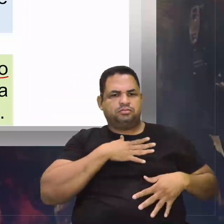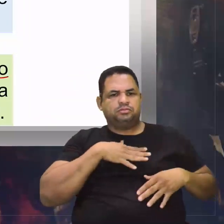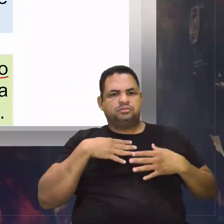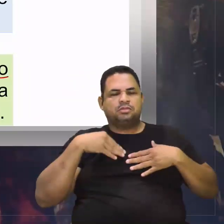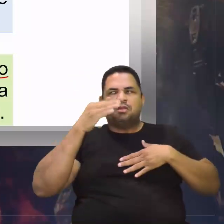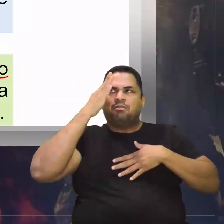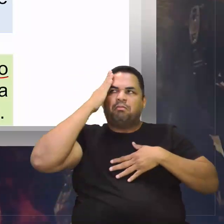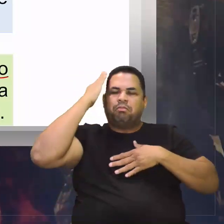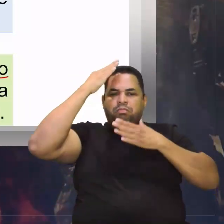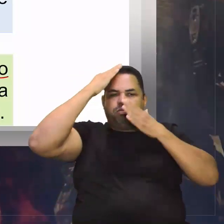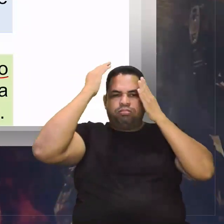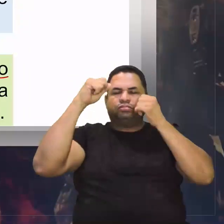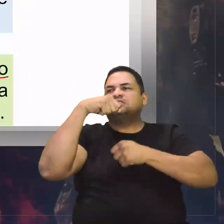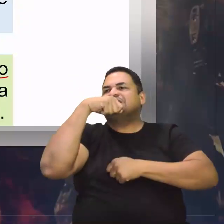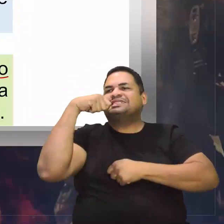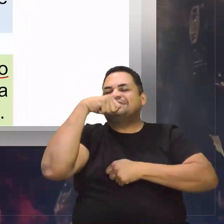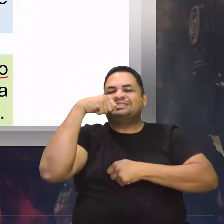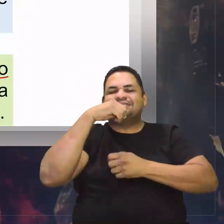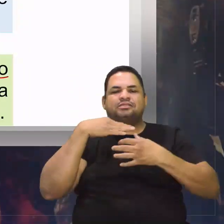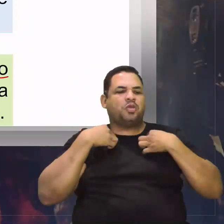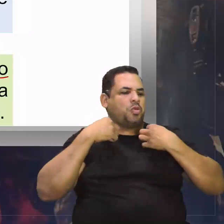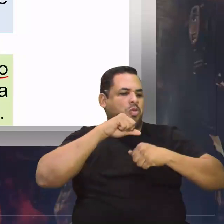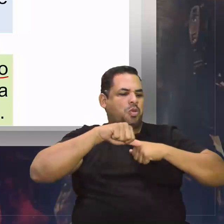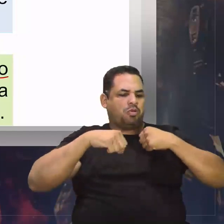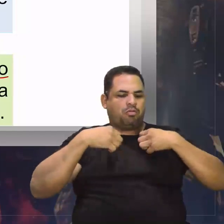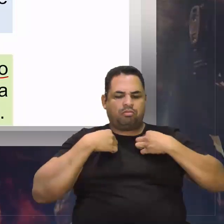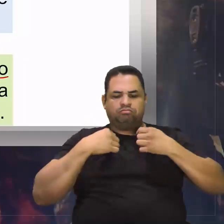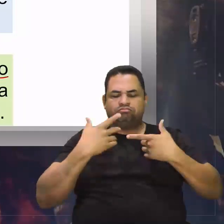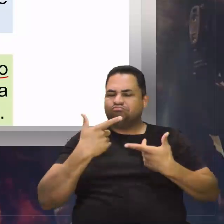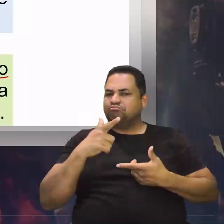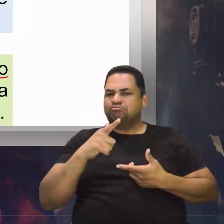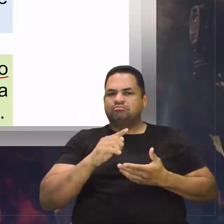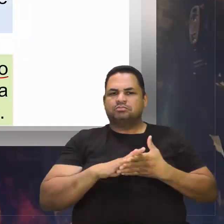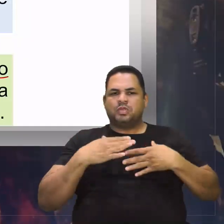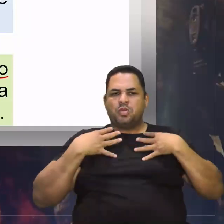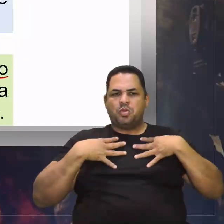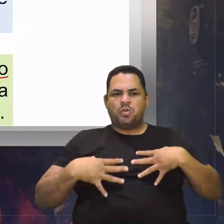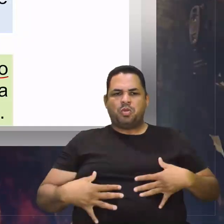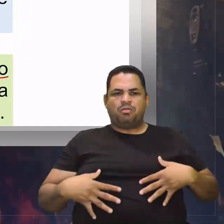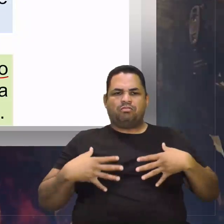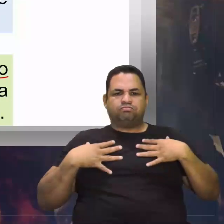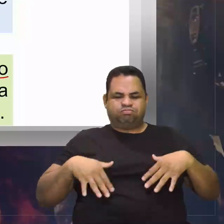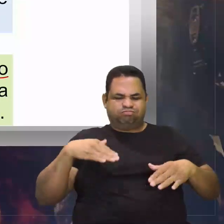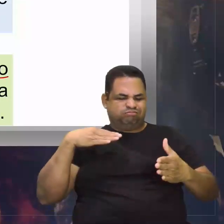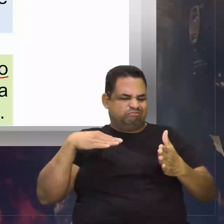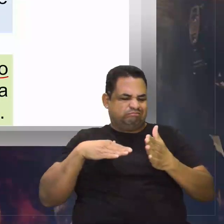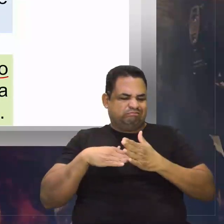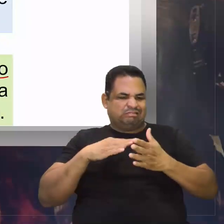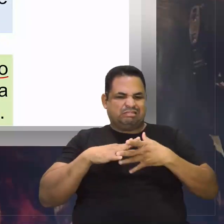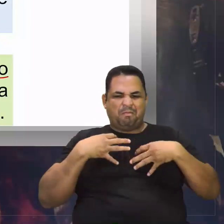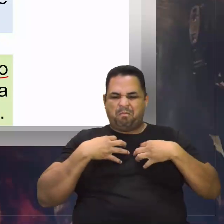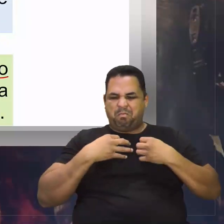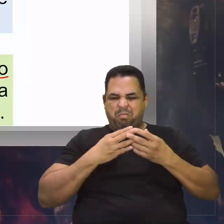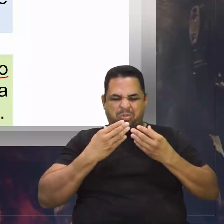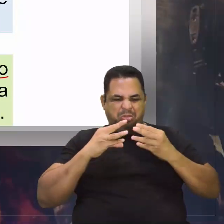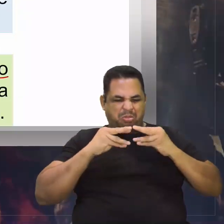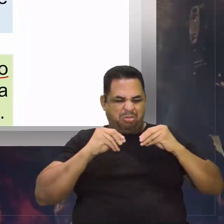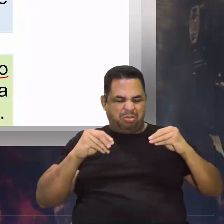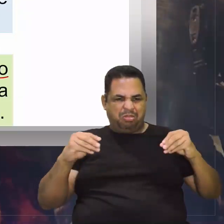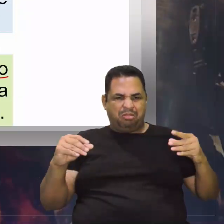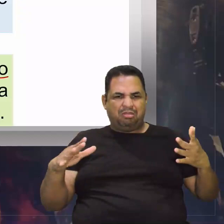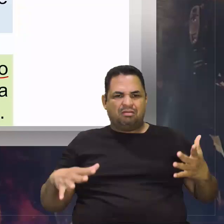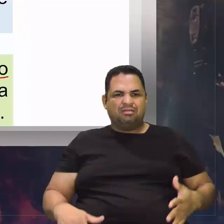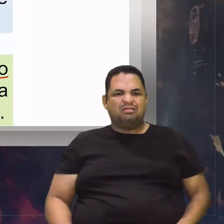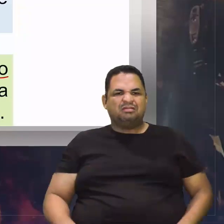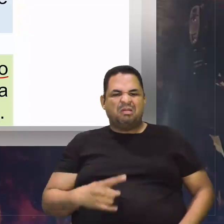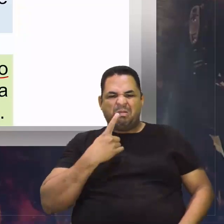pentear o cabelo, escovar os dentes, trocar de roupa, não existia. A roupa ficava no corpo até ela apodrecer. Muitas